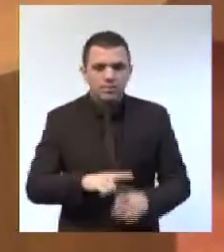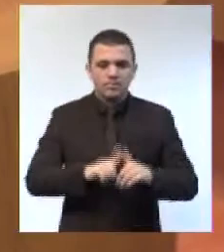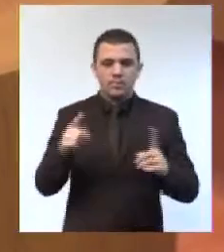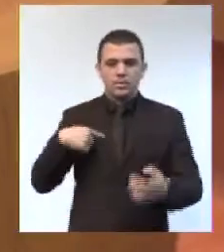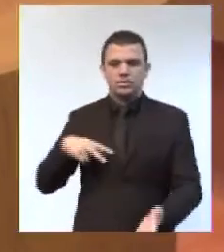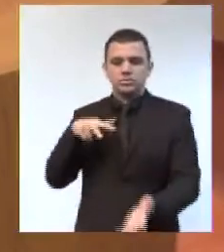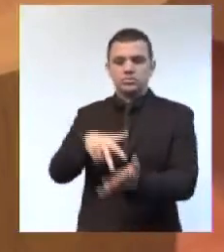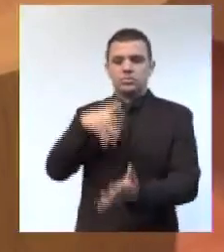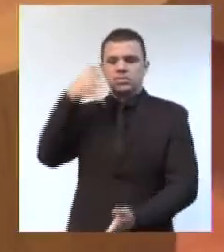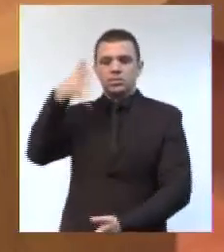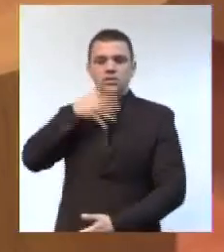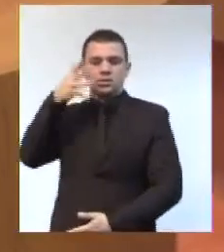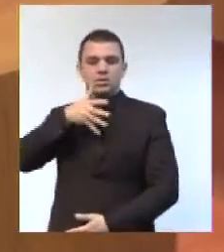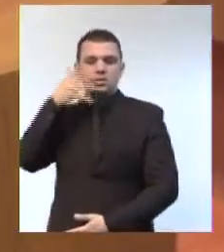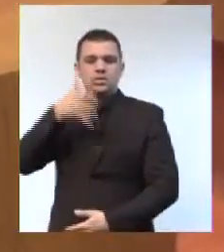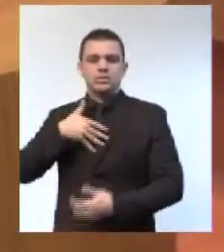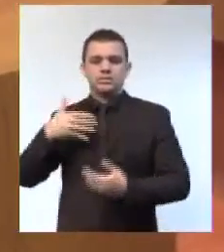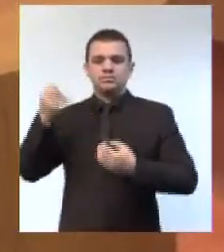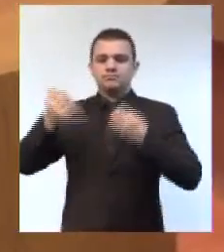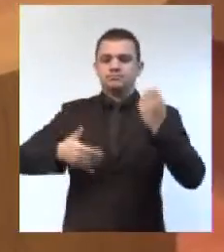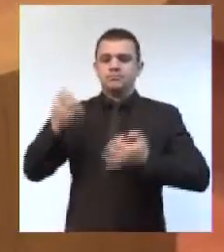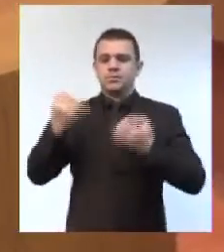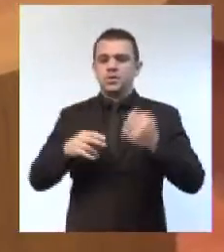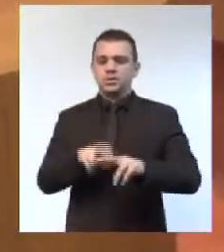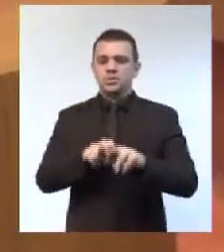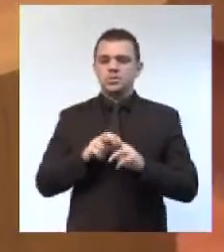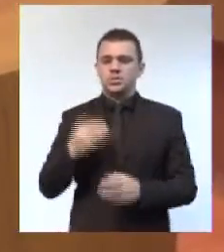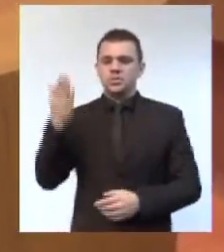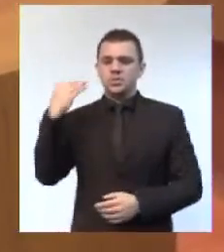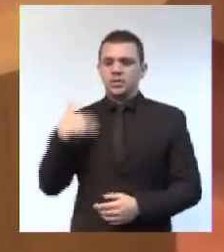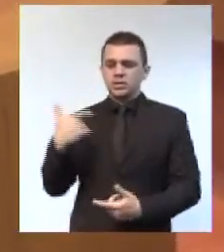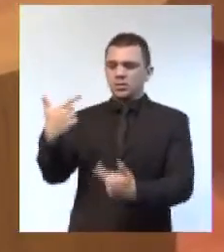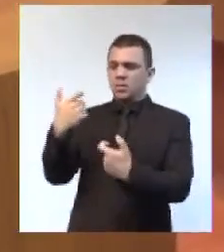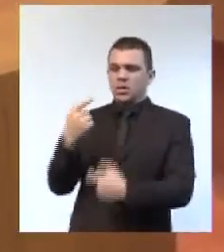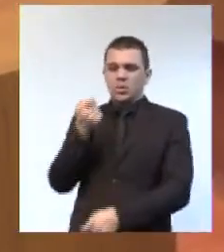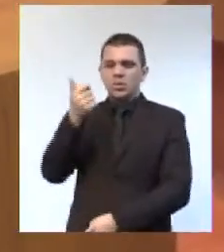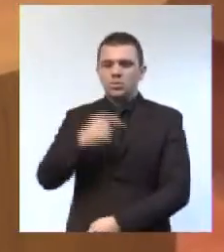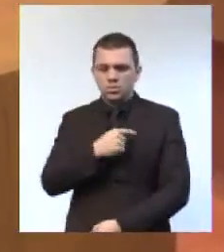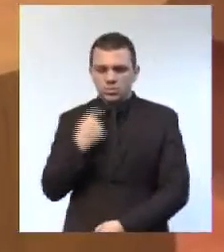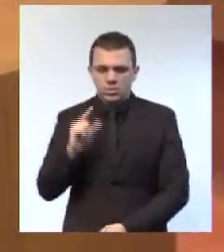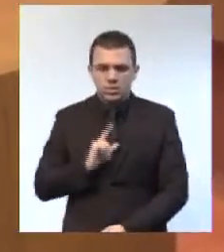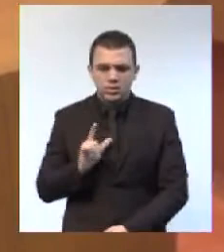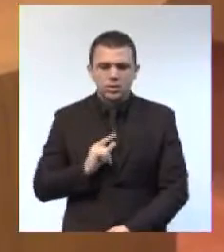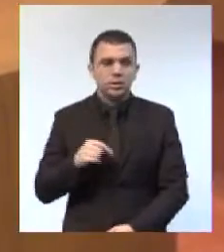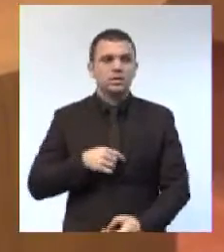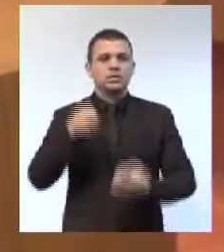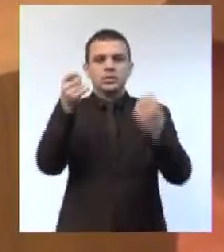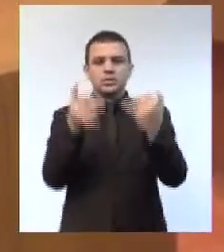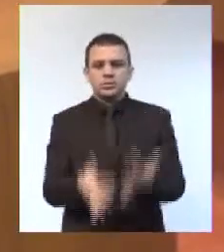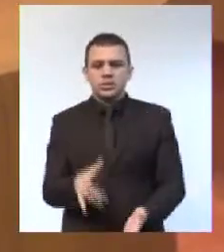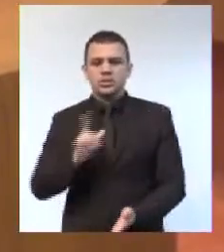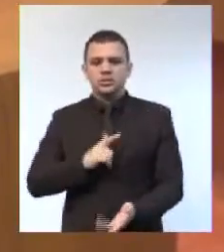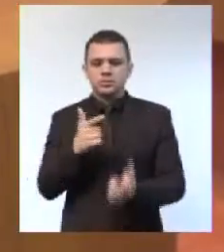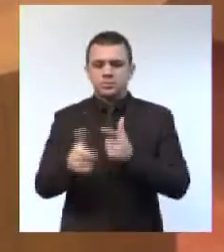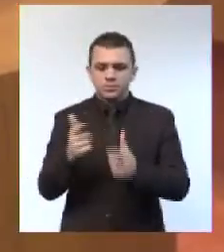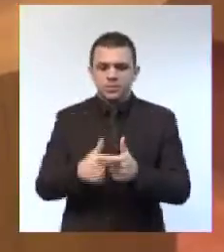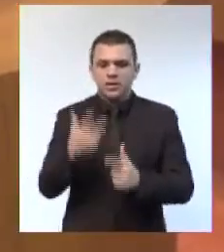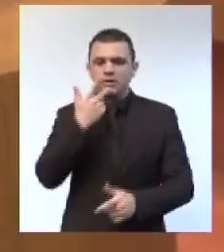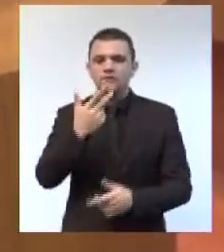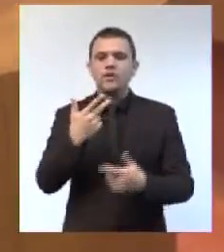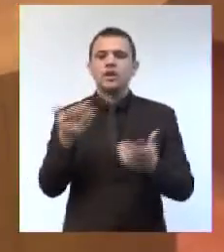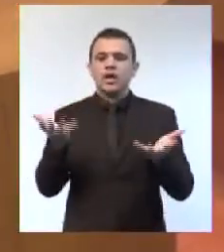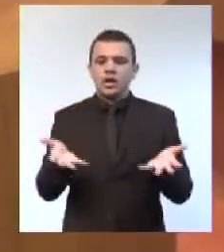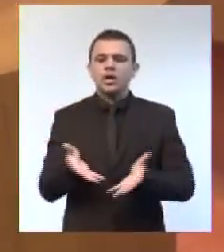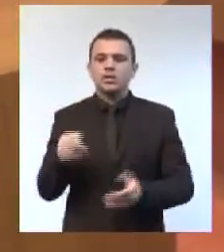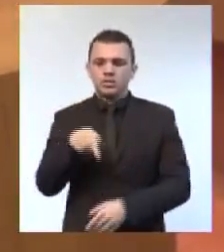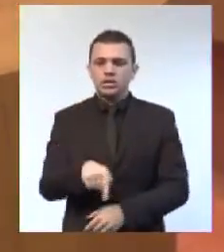esta tribuna, por conta de ter sido vítima de um atentado a tiro, fazer apologia a essa situação e dizer que aqui estava um